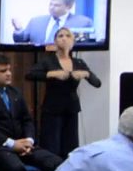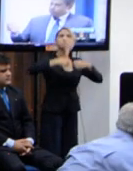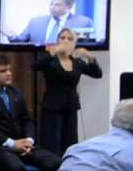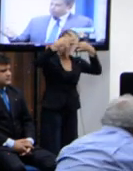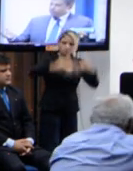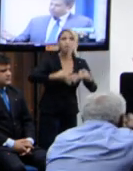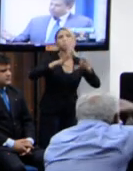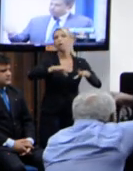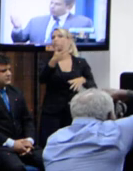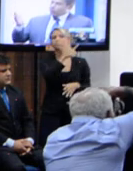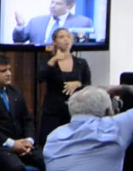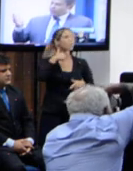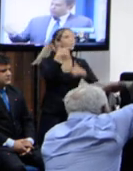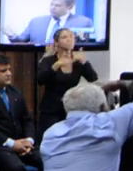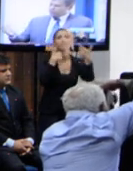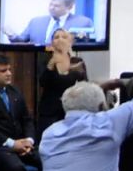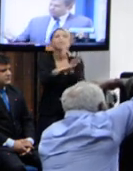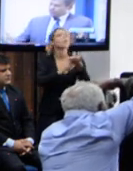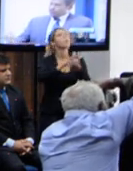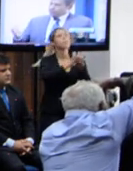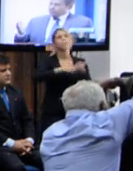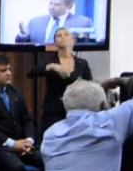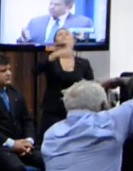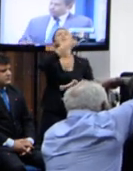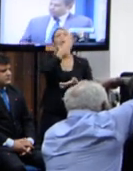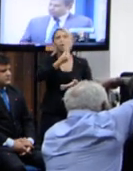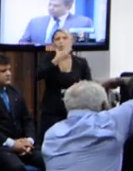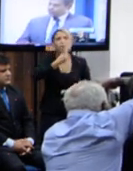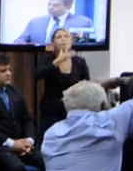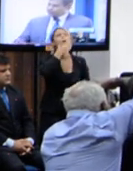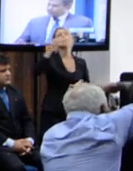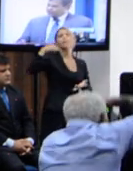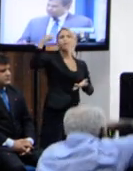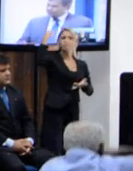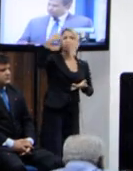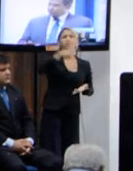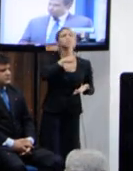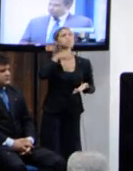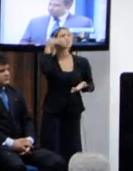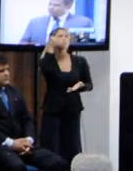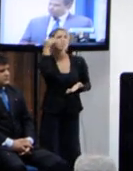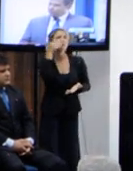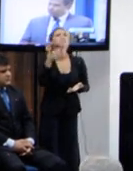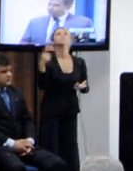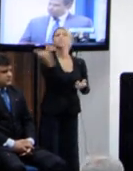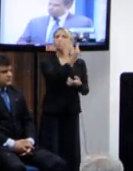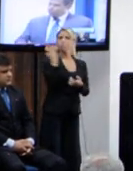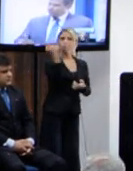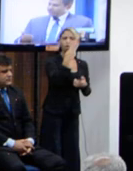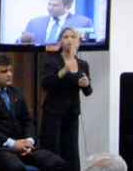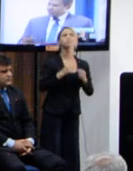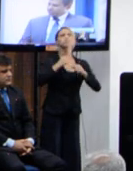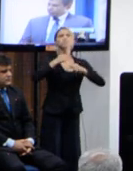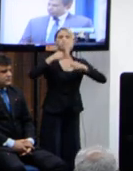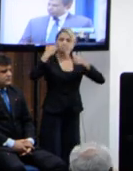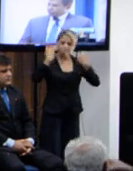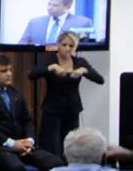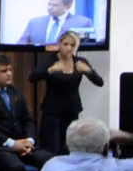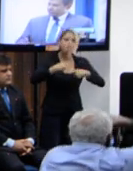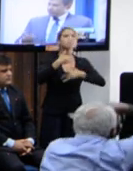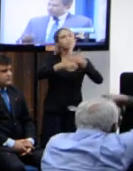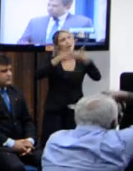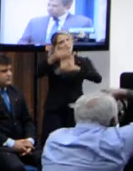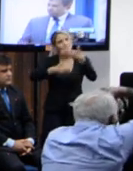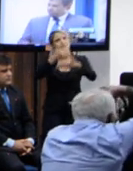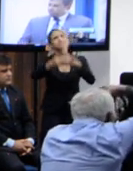porém não tenho dúvidas. É o homem mais preparado para que possamos avançar no município de Cabo Frio de uma maneira institucional,